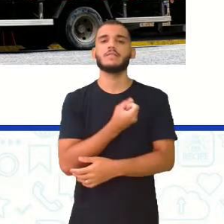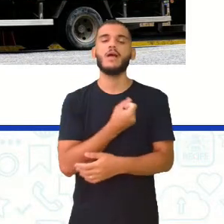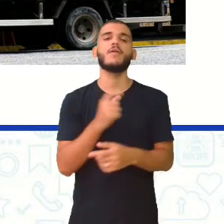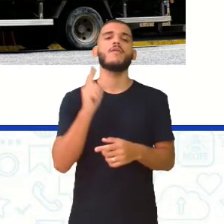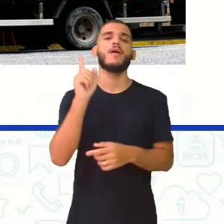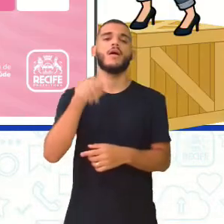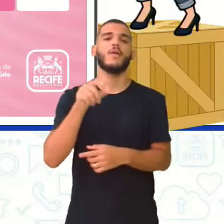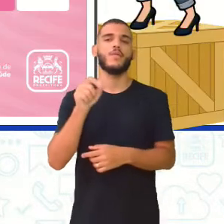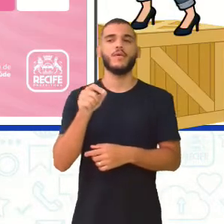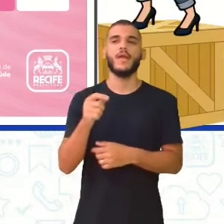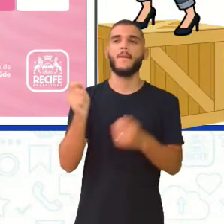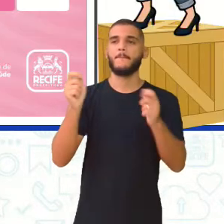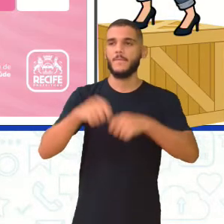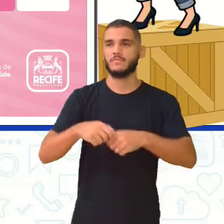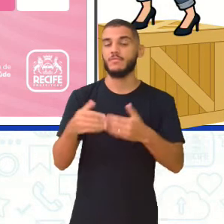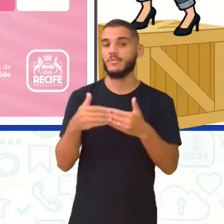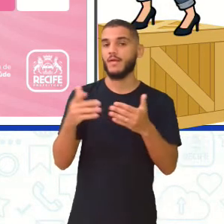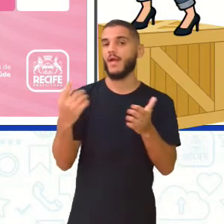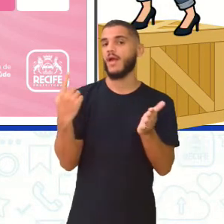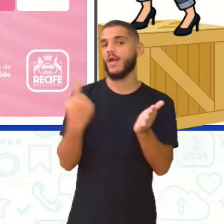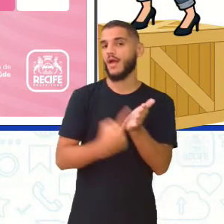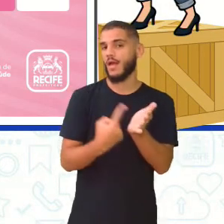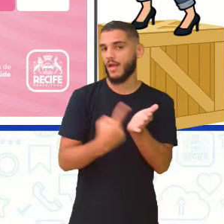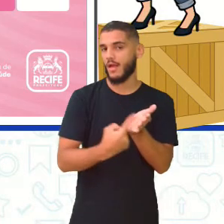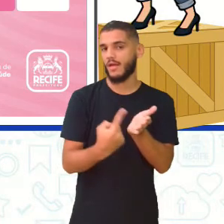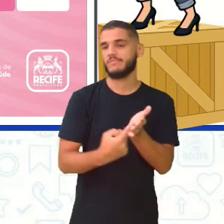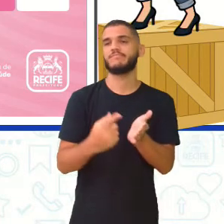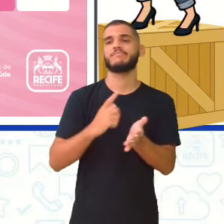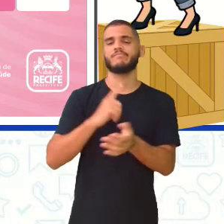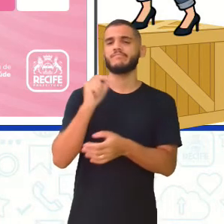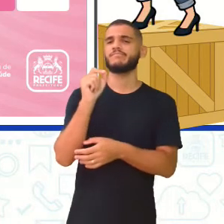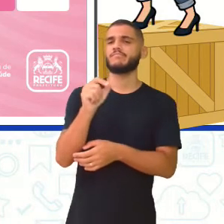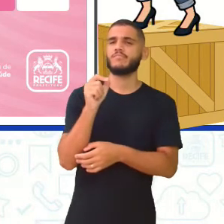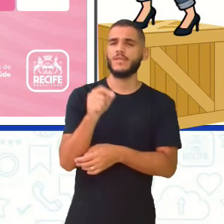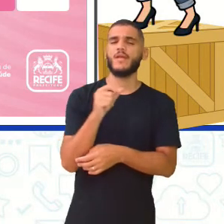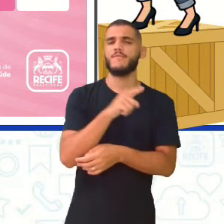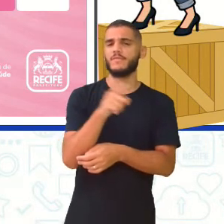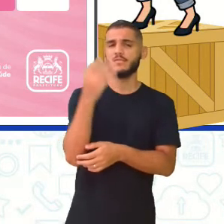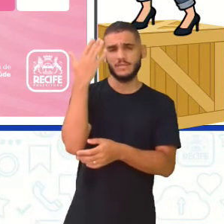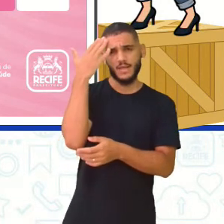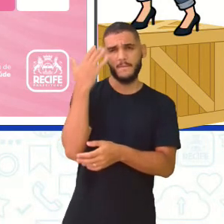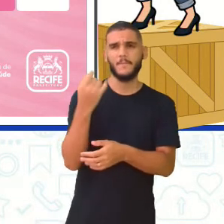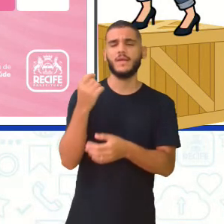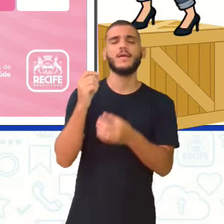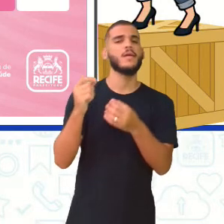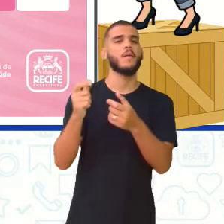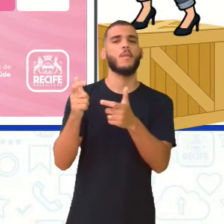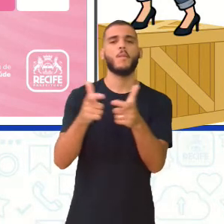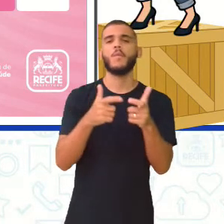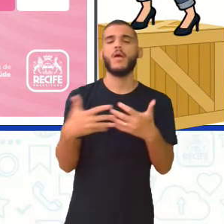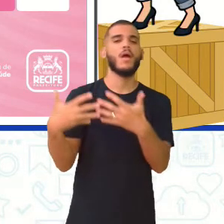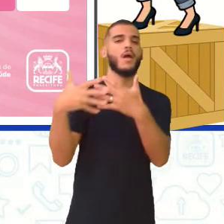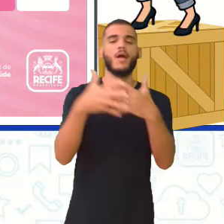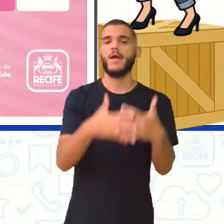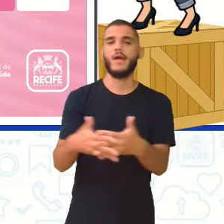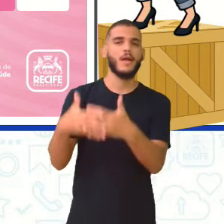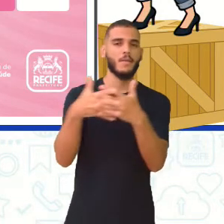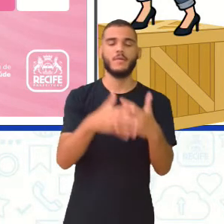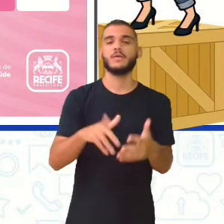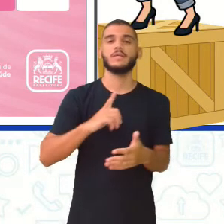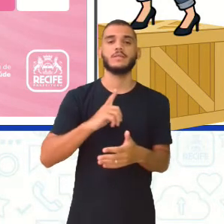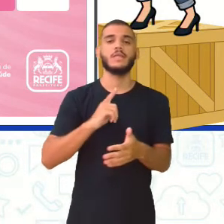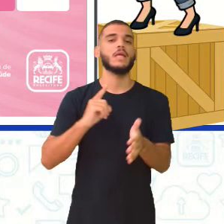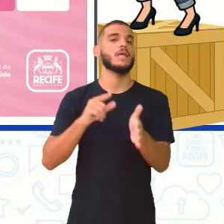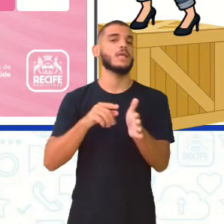aqui, olha, essa agenda. E com essa agenda, vocês vão saber aonde está o mamógrafo móvel. Hoje o